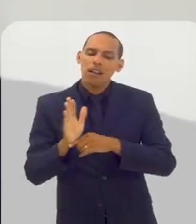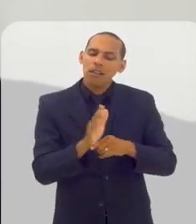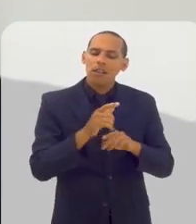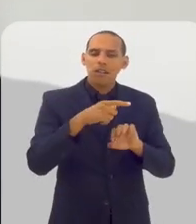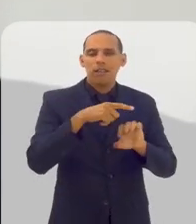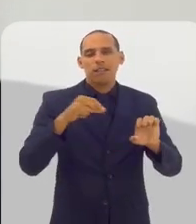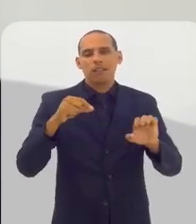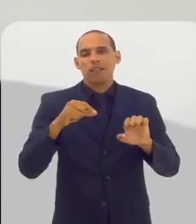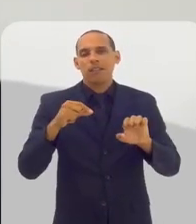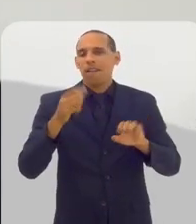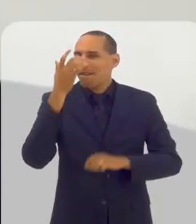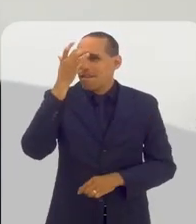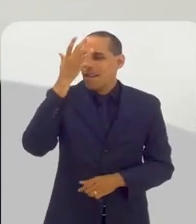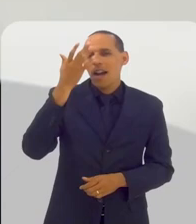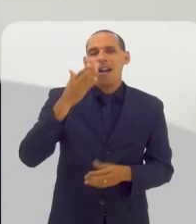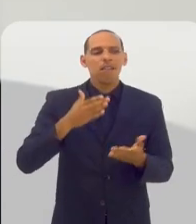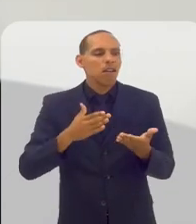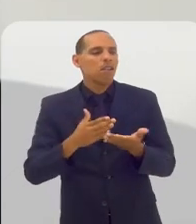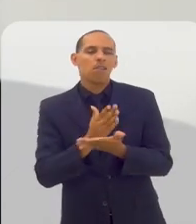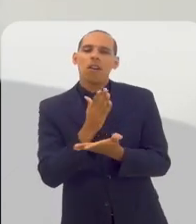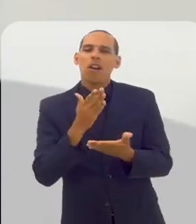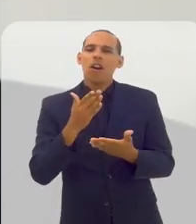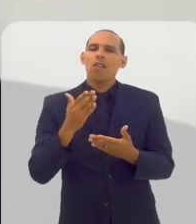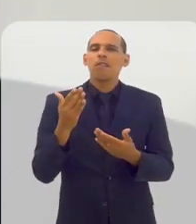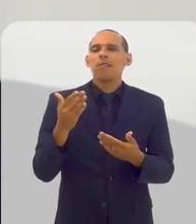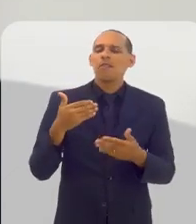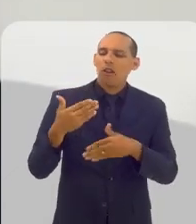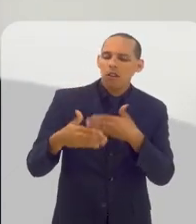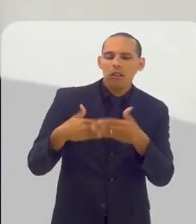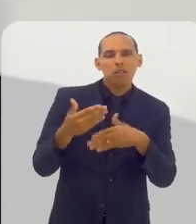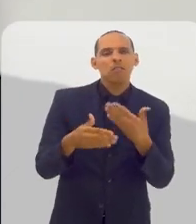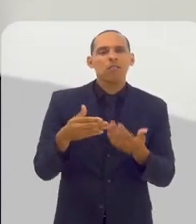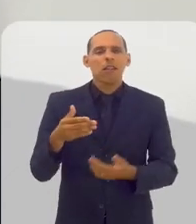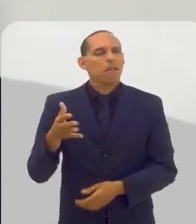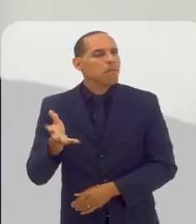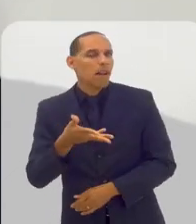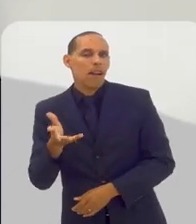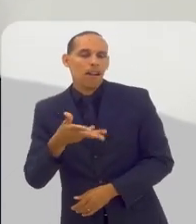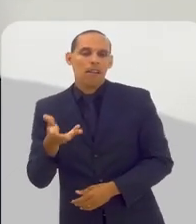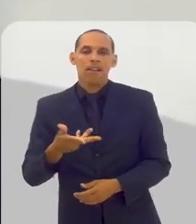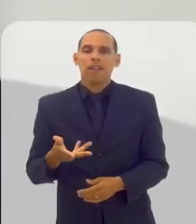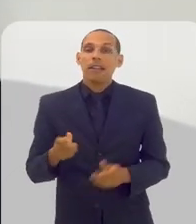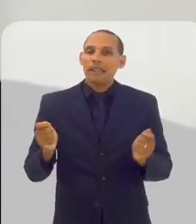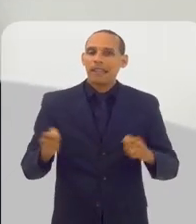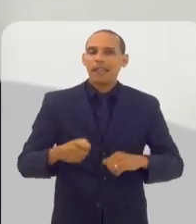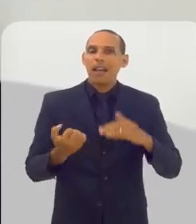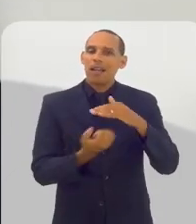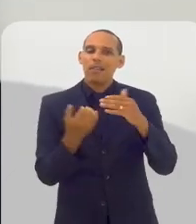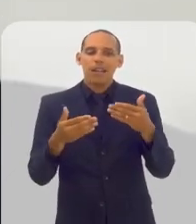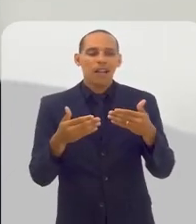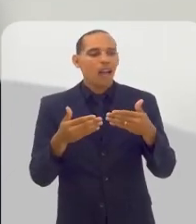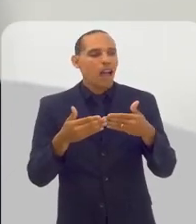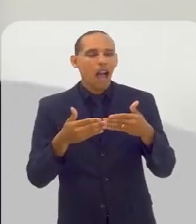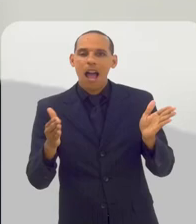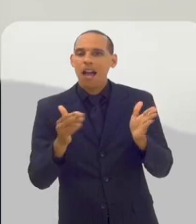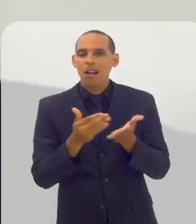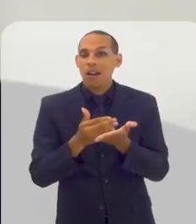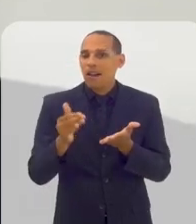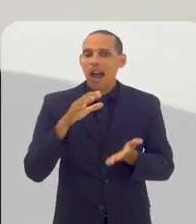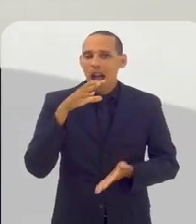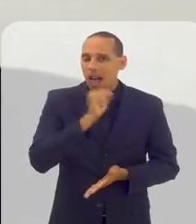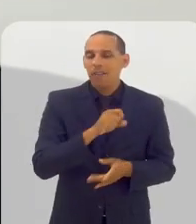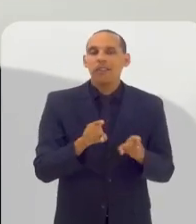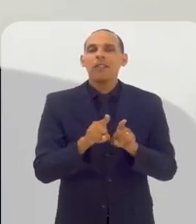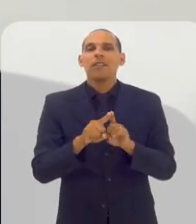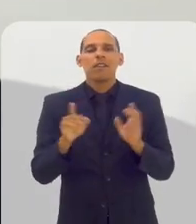facilitar a vida de aprovar os processos sejam feitos mais ágeis que a gente possa abrir uma empresa mais rápida